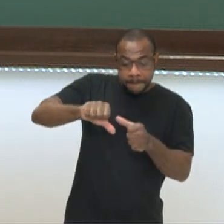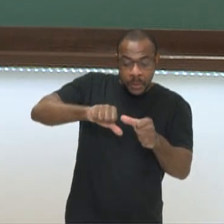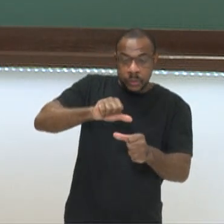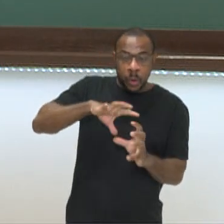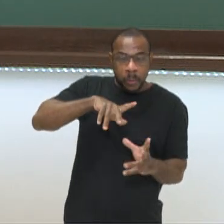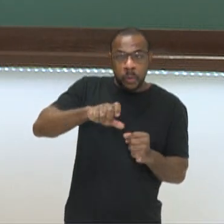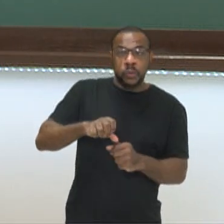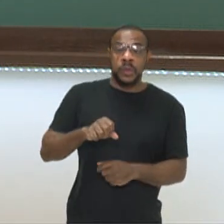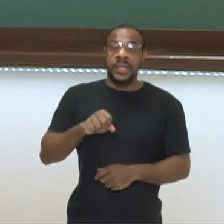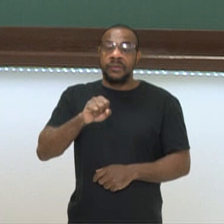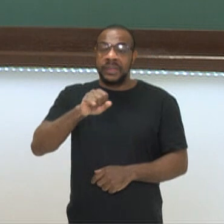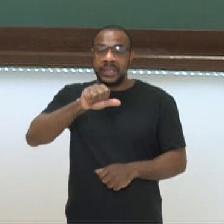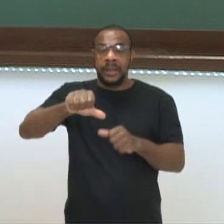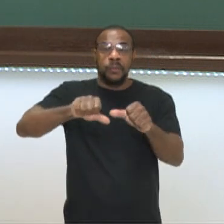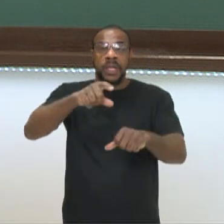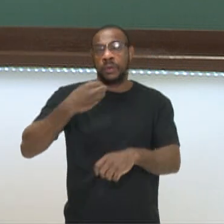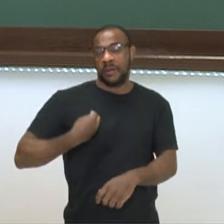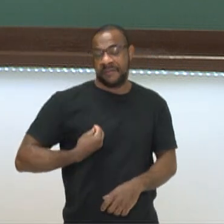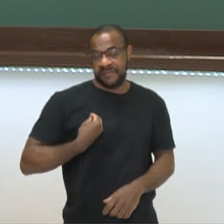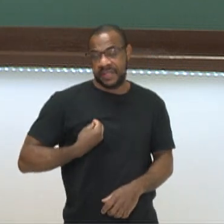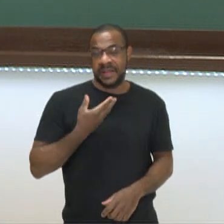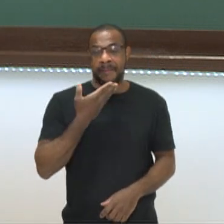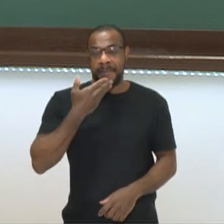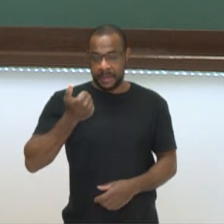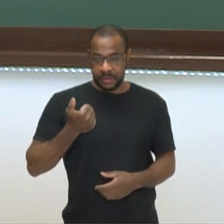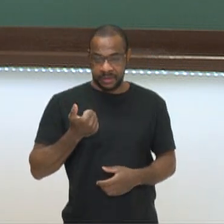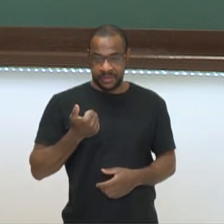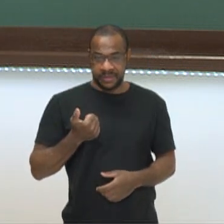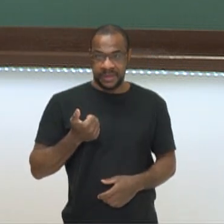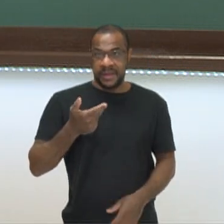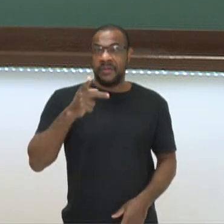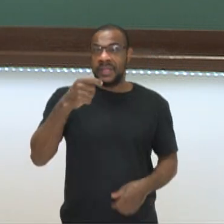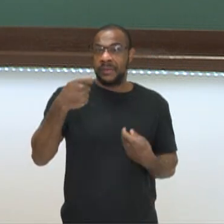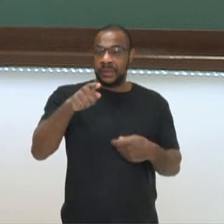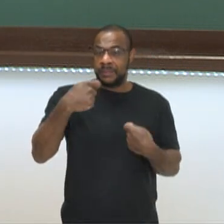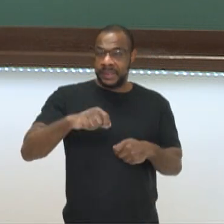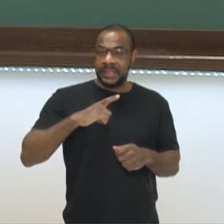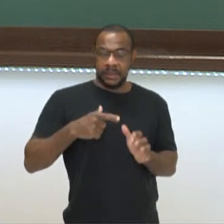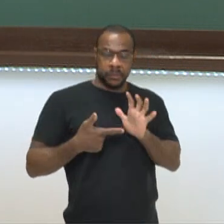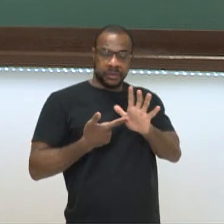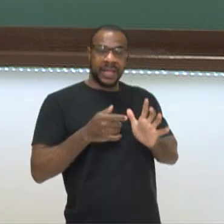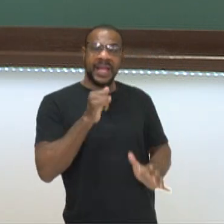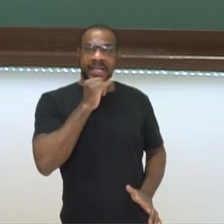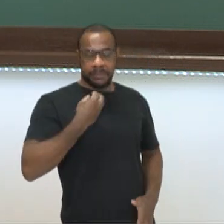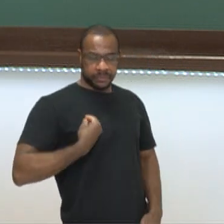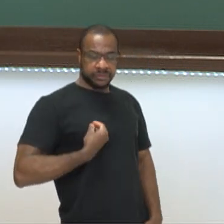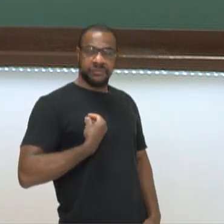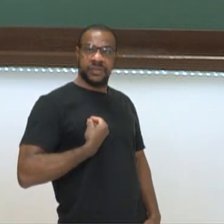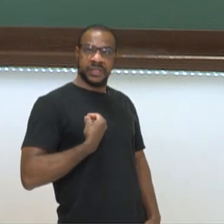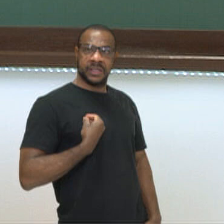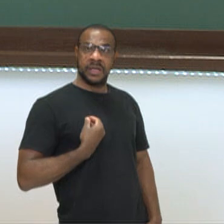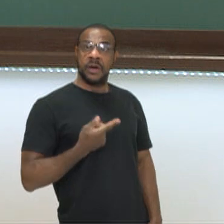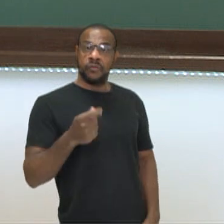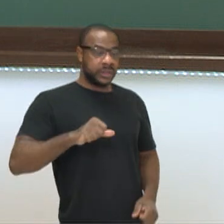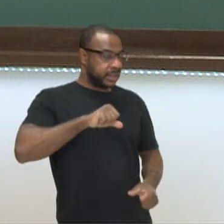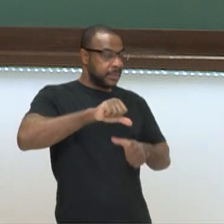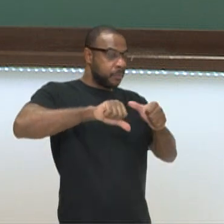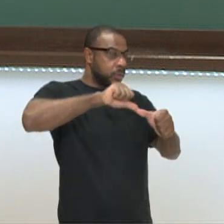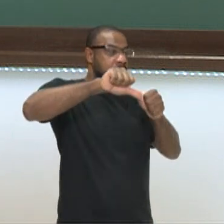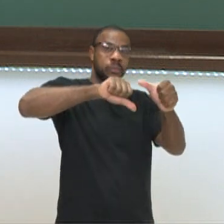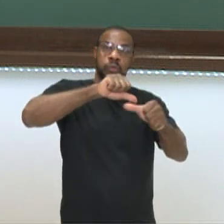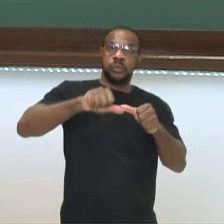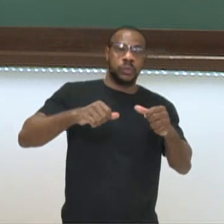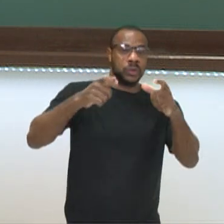muda o teu mundo. Você influencia tua família, teu bairro, tua sociedade. Ou seja, todos nós podemos mudar o